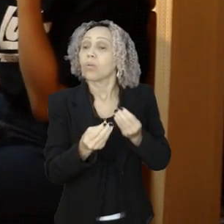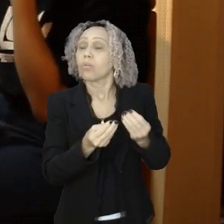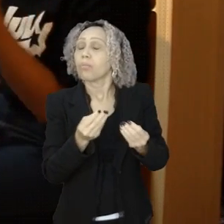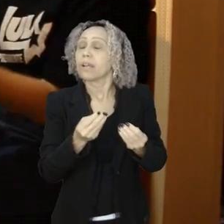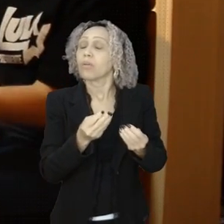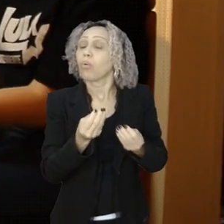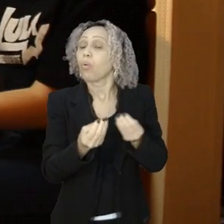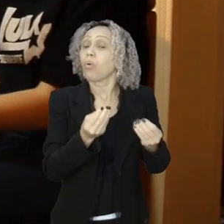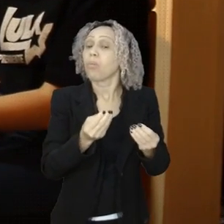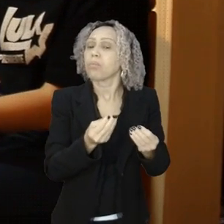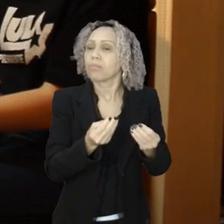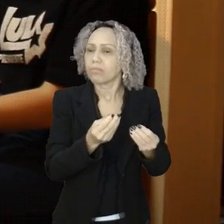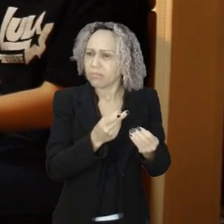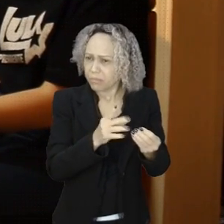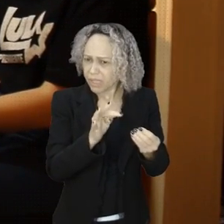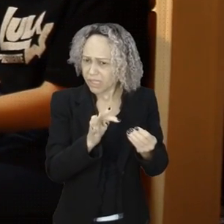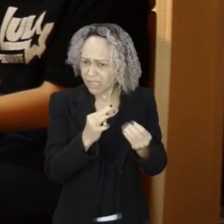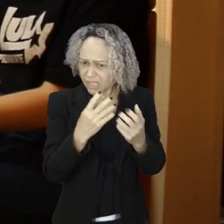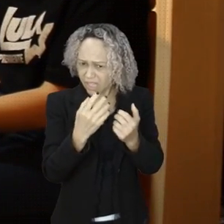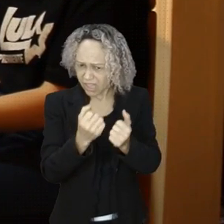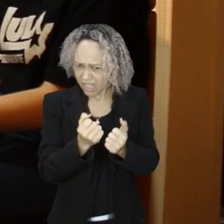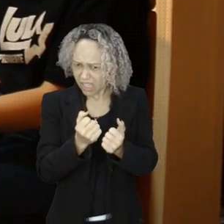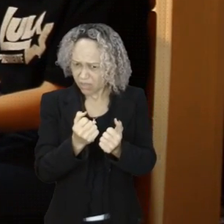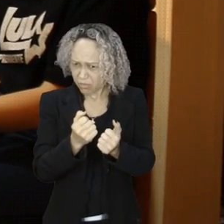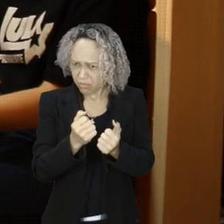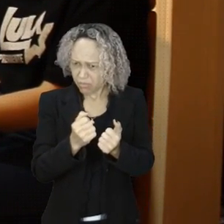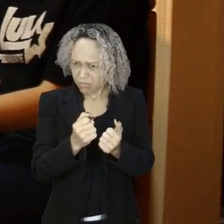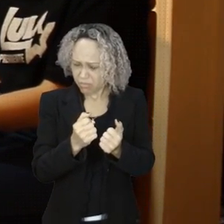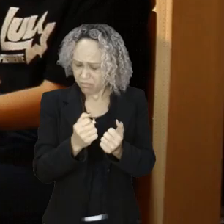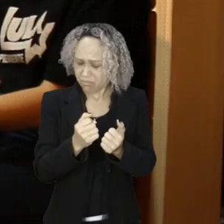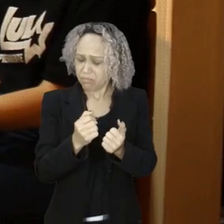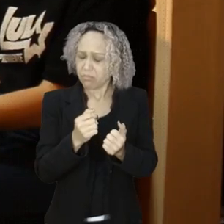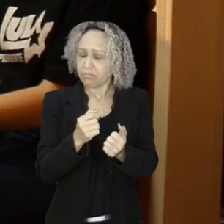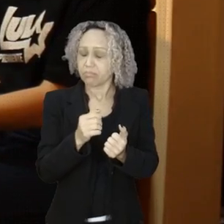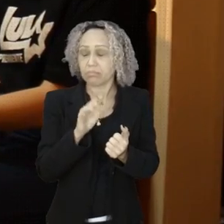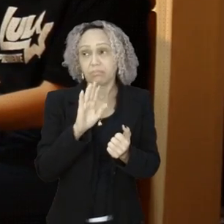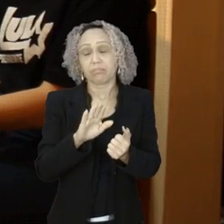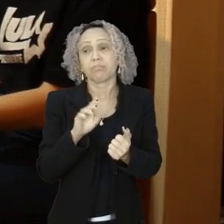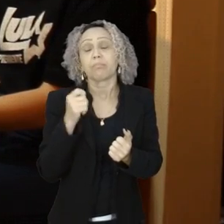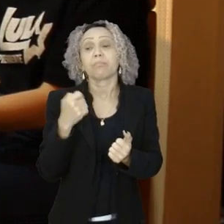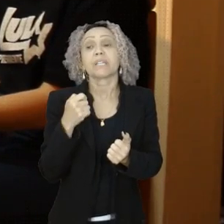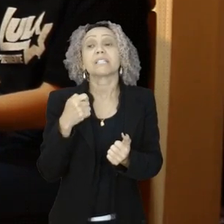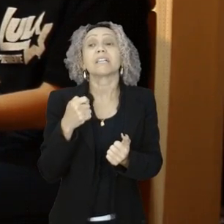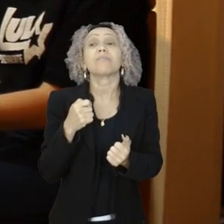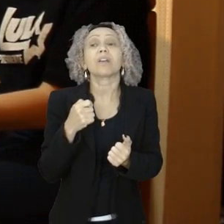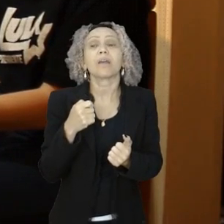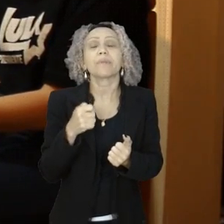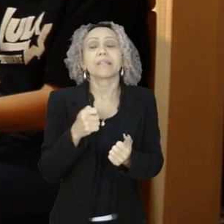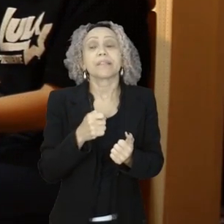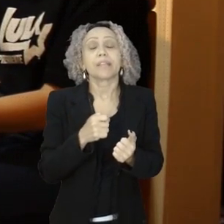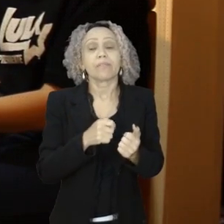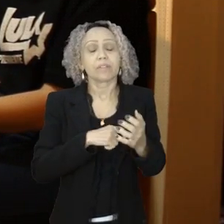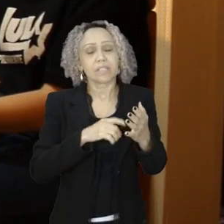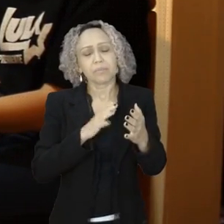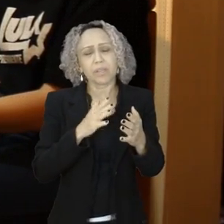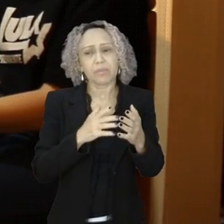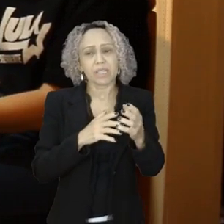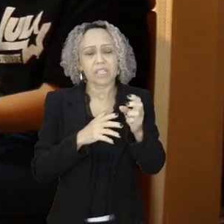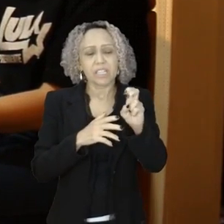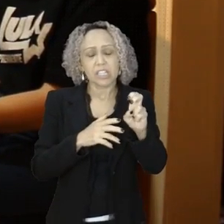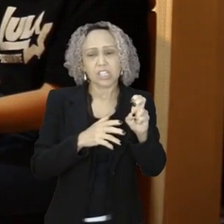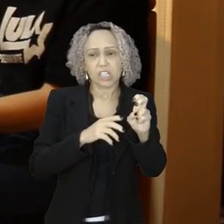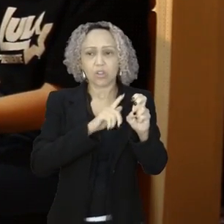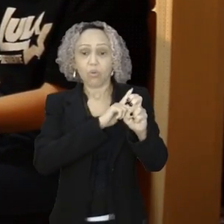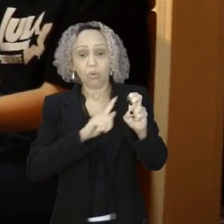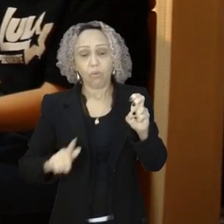5 candidaturas a governador, né? Uhum. no país. Uhum. Né? 5, se não me